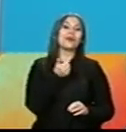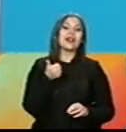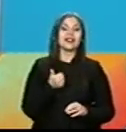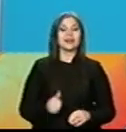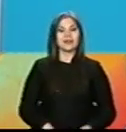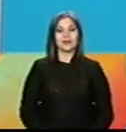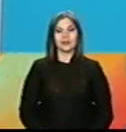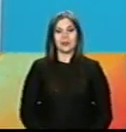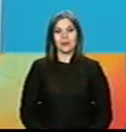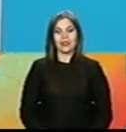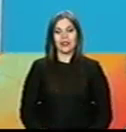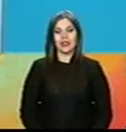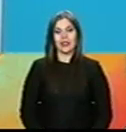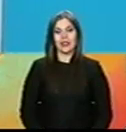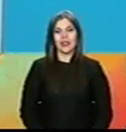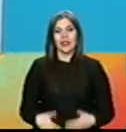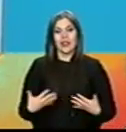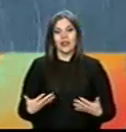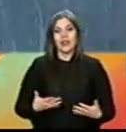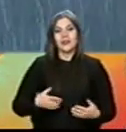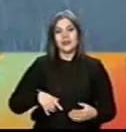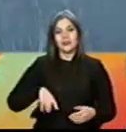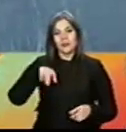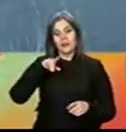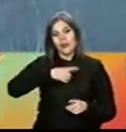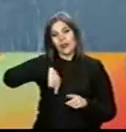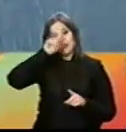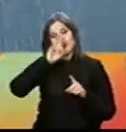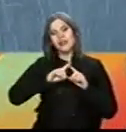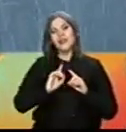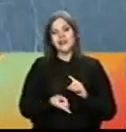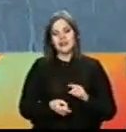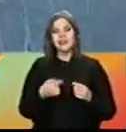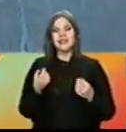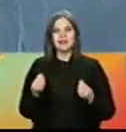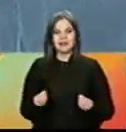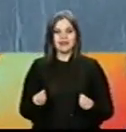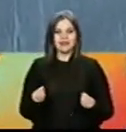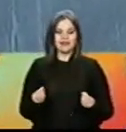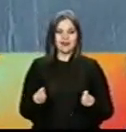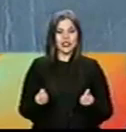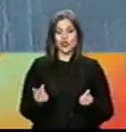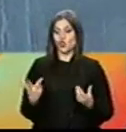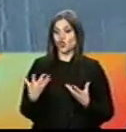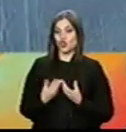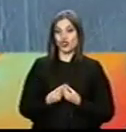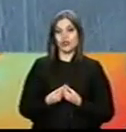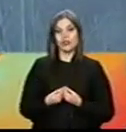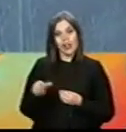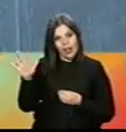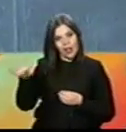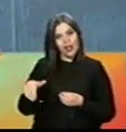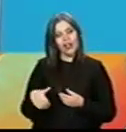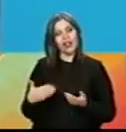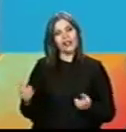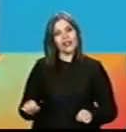Bem. Aquilo que agora pretendemos fazer com eles, com os nossos amigos. Não, ainda cá faz é